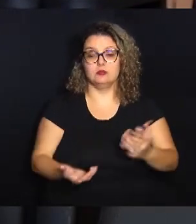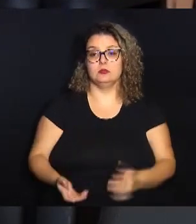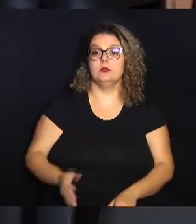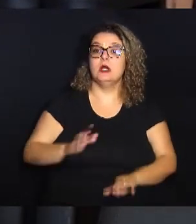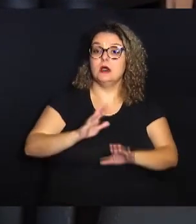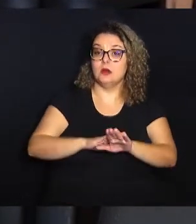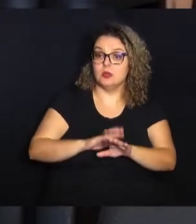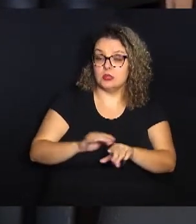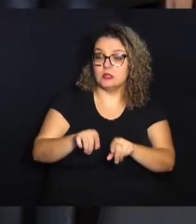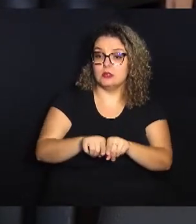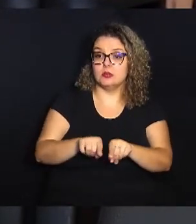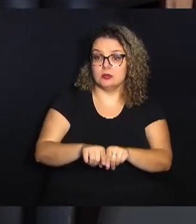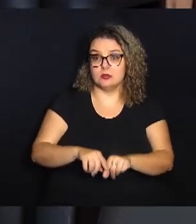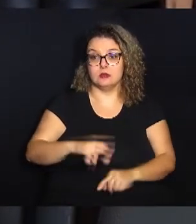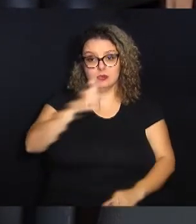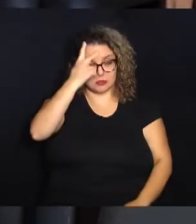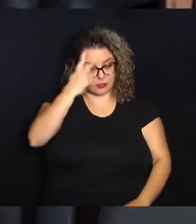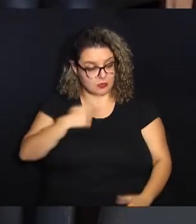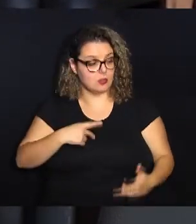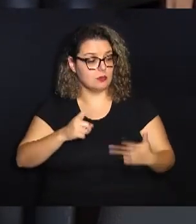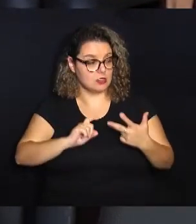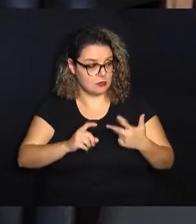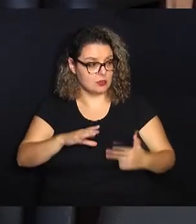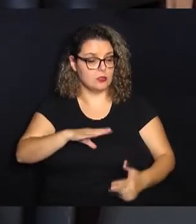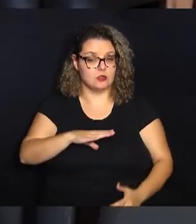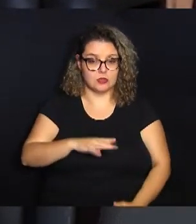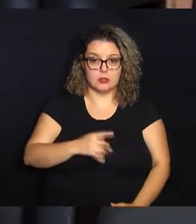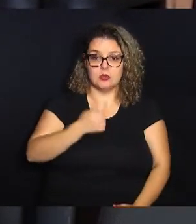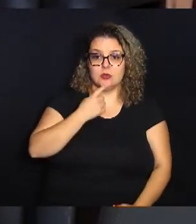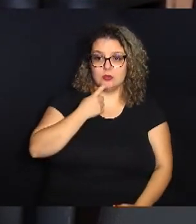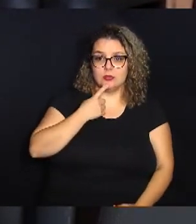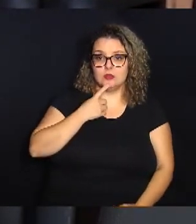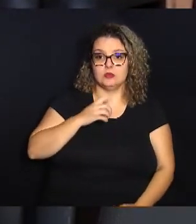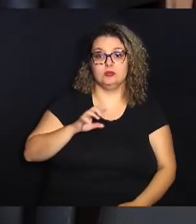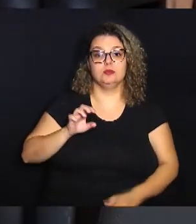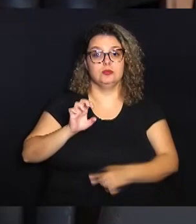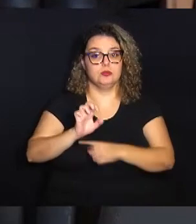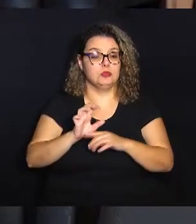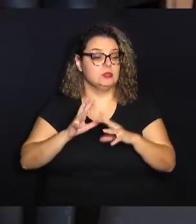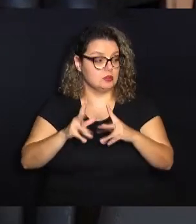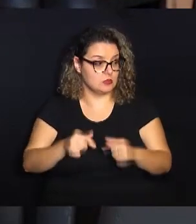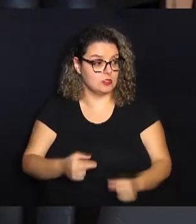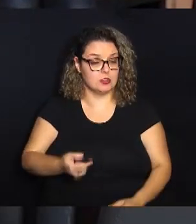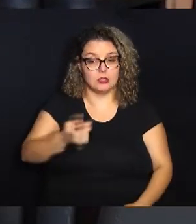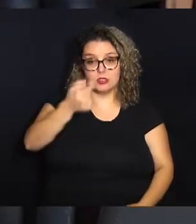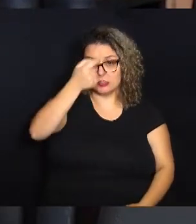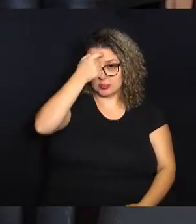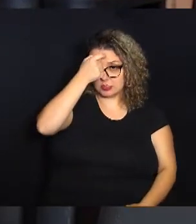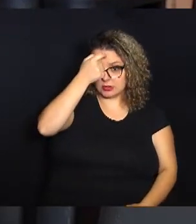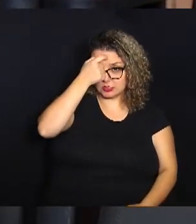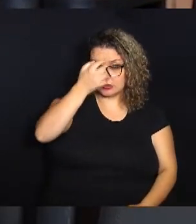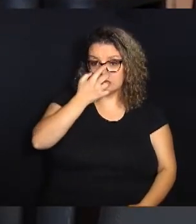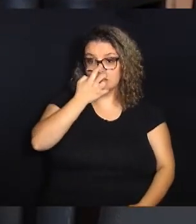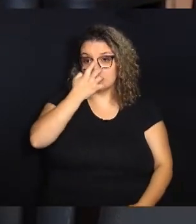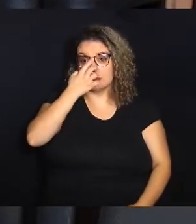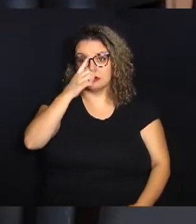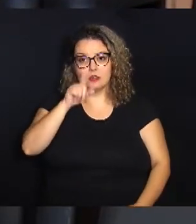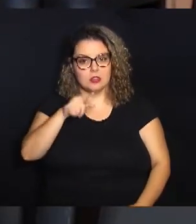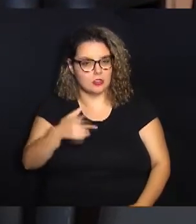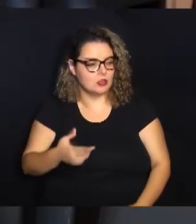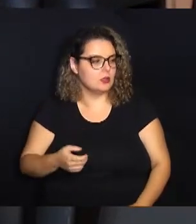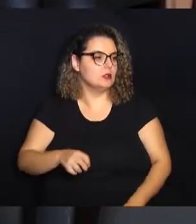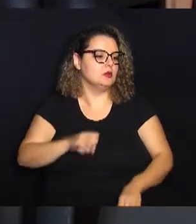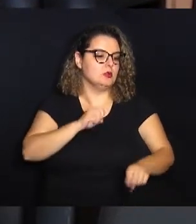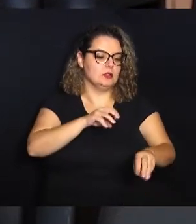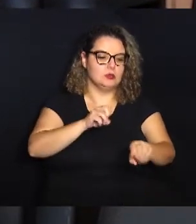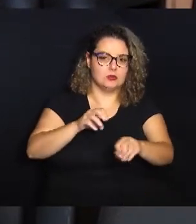ações do executivo municipal, né, do Estado, que é na conscientização, é na formação